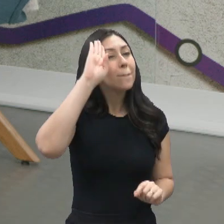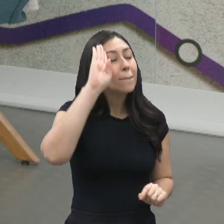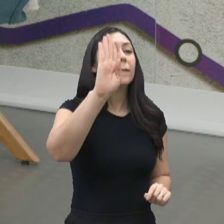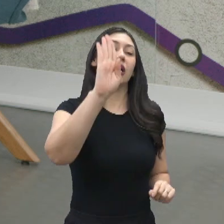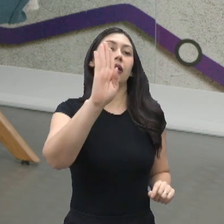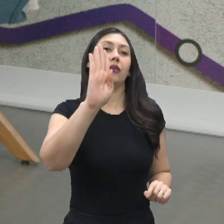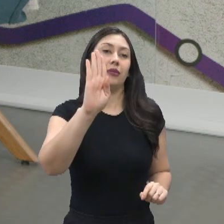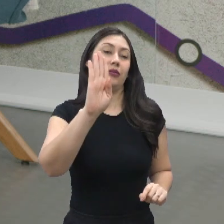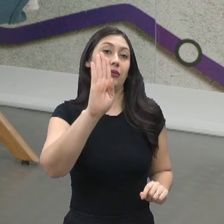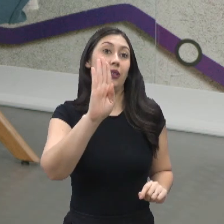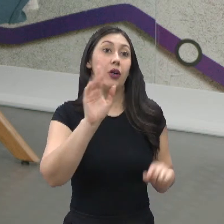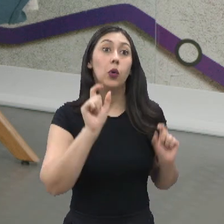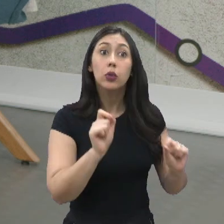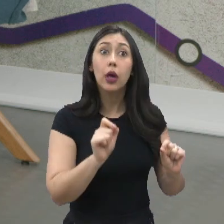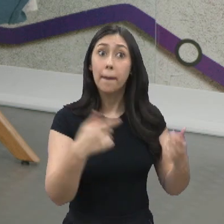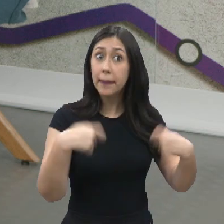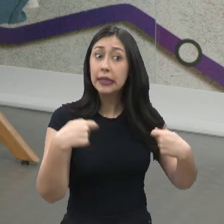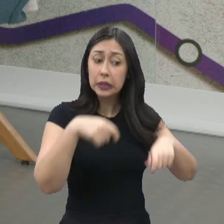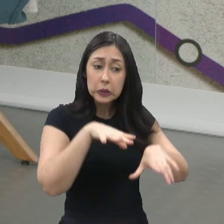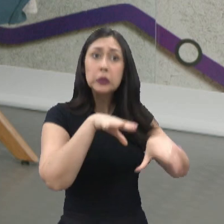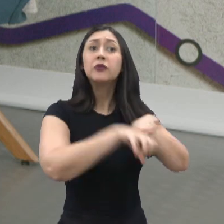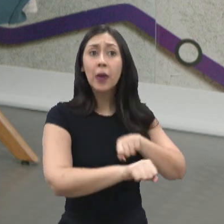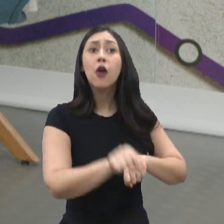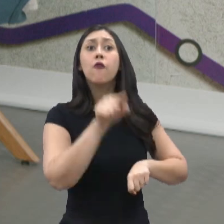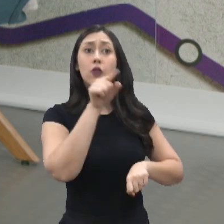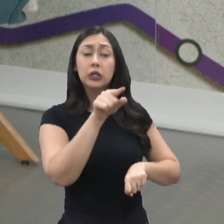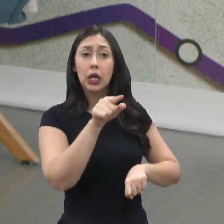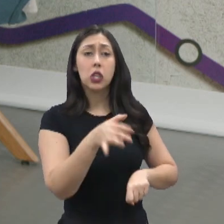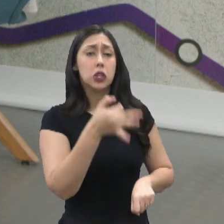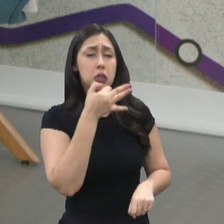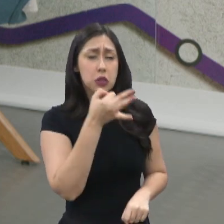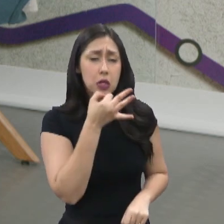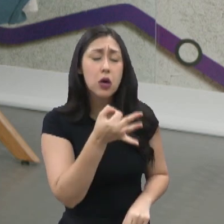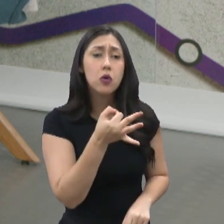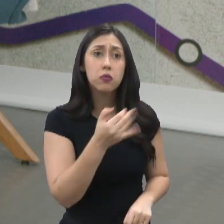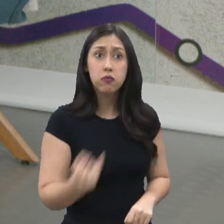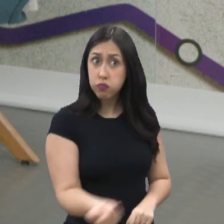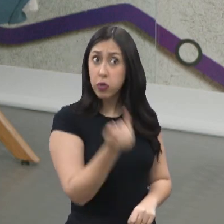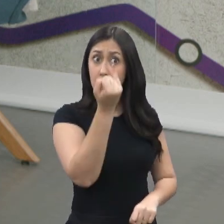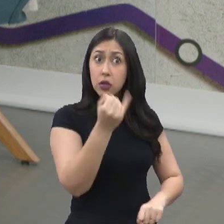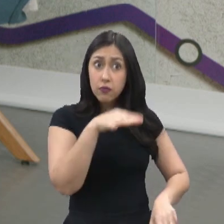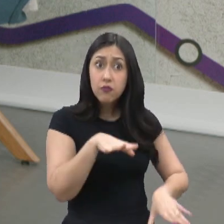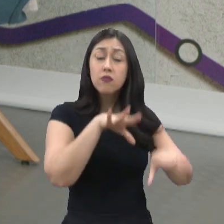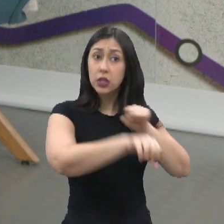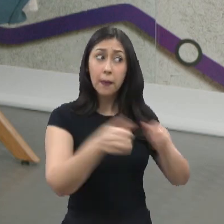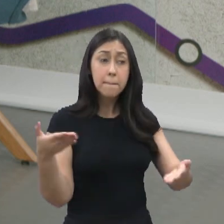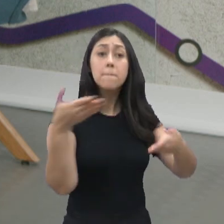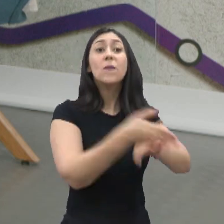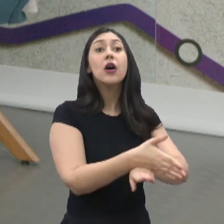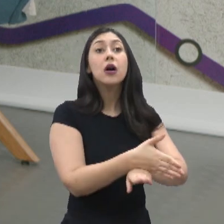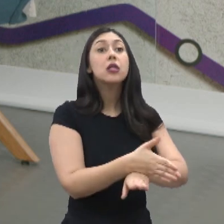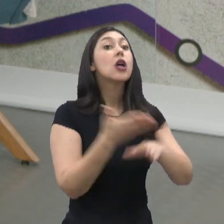né, Marcela, é a questão da formação. Você é educadora física, sim. Você acha que hoje em dia é importante ter essa formação para quem quer entrar nessa área? Qual que é o